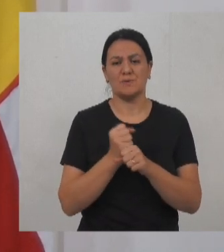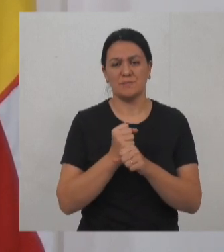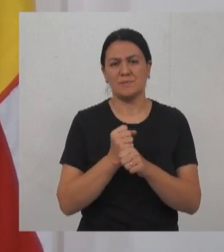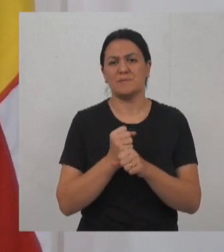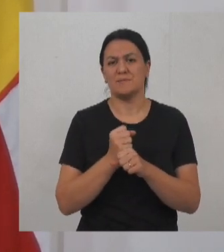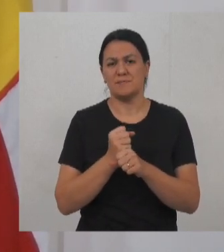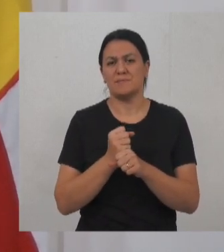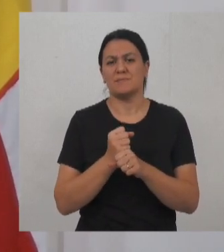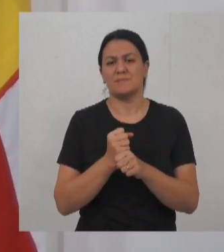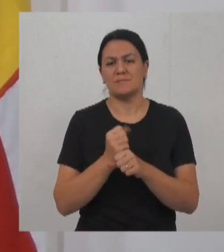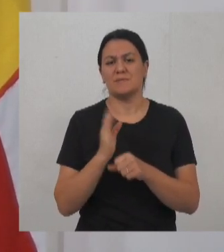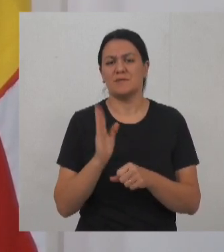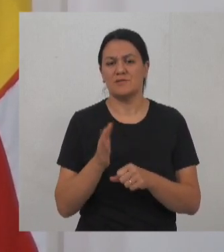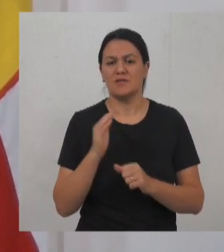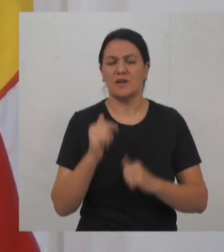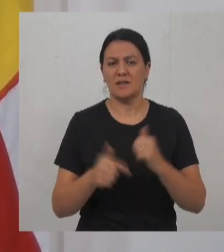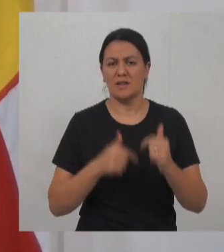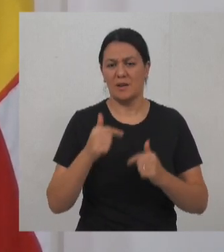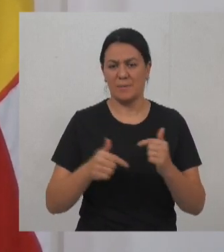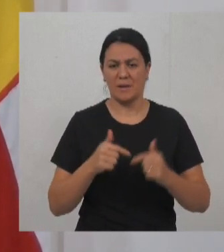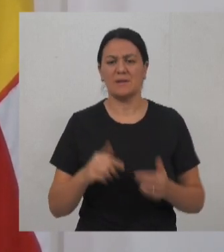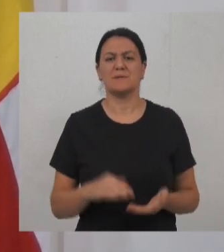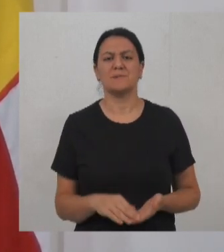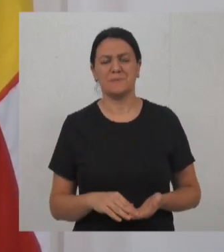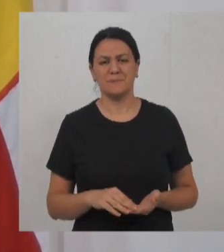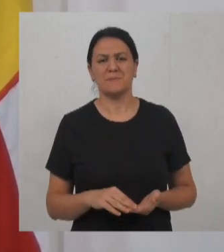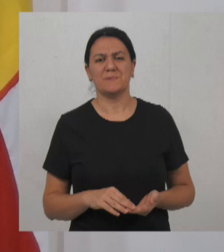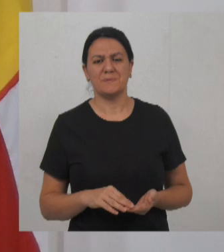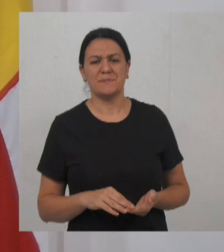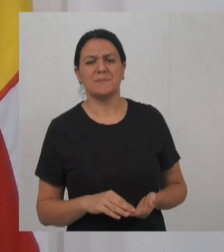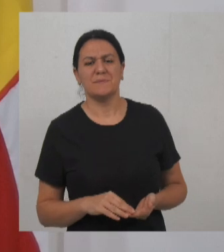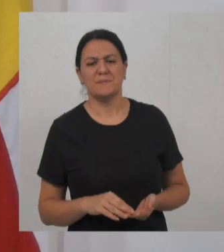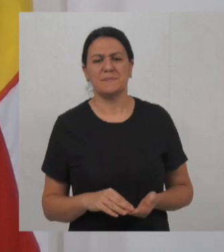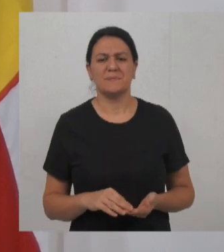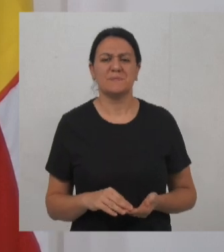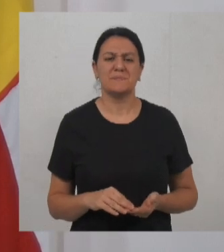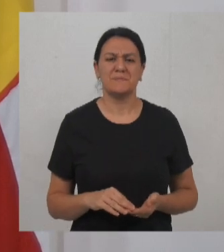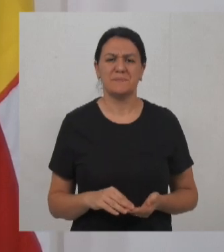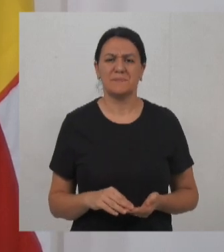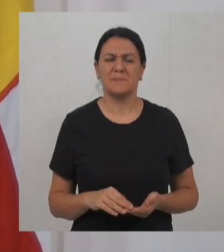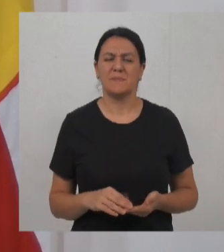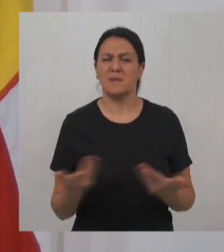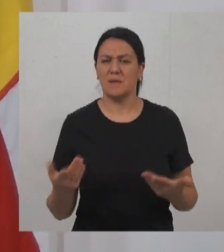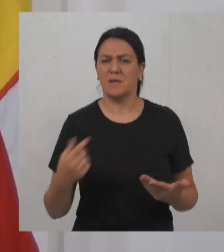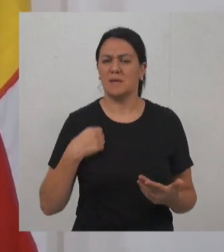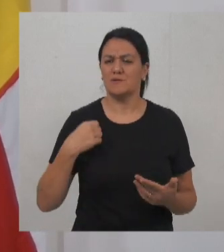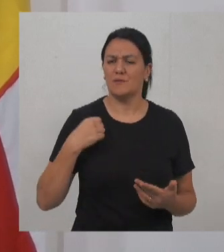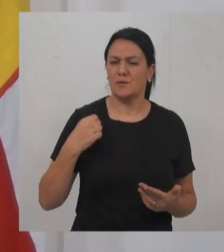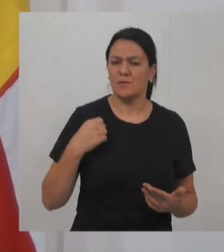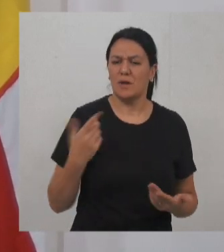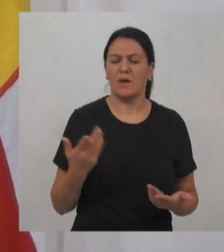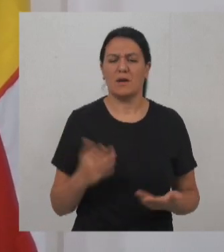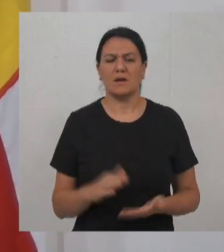aí mais do que isso, e essa disposição dos